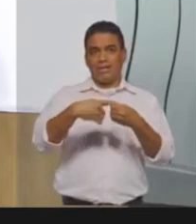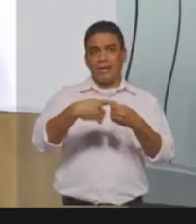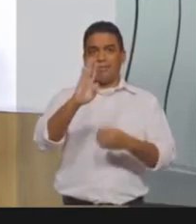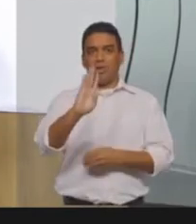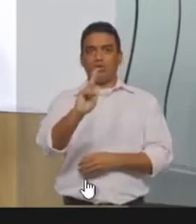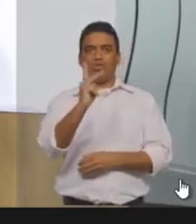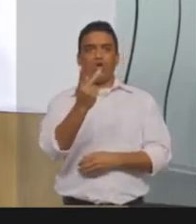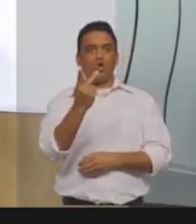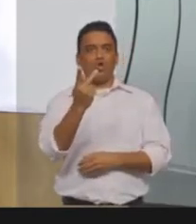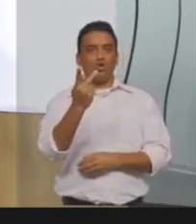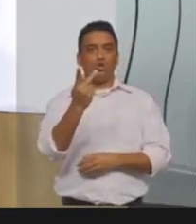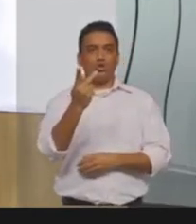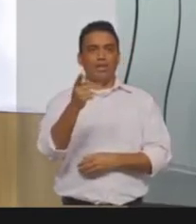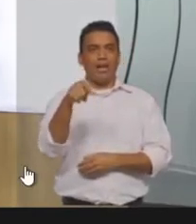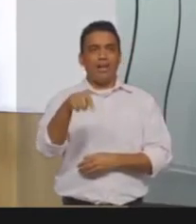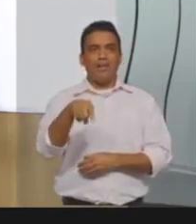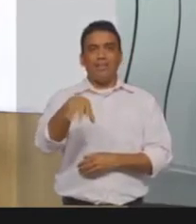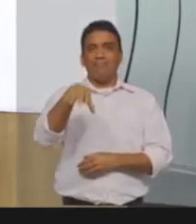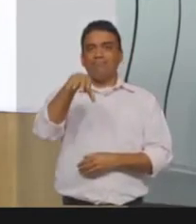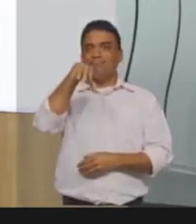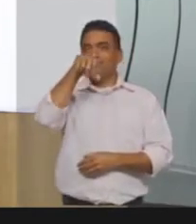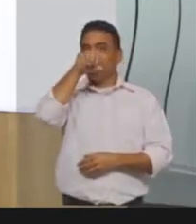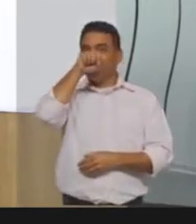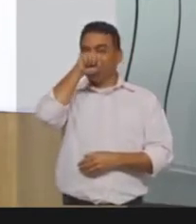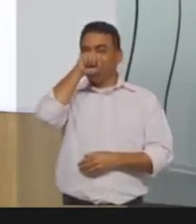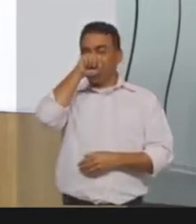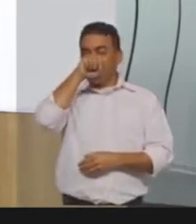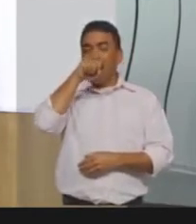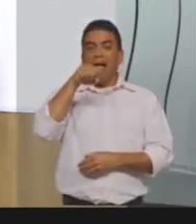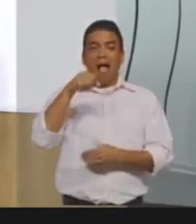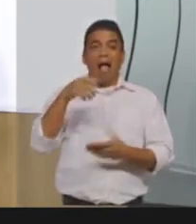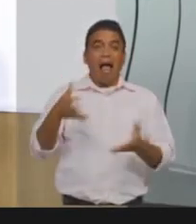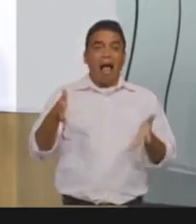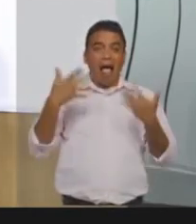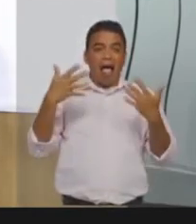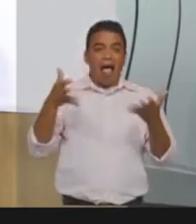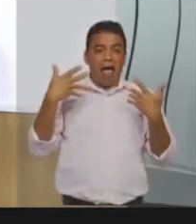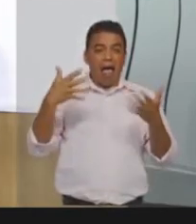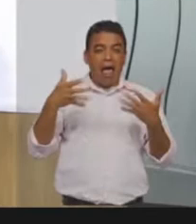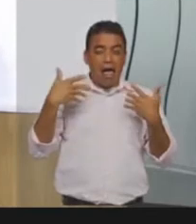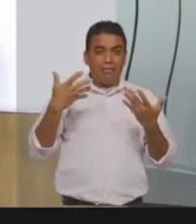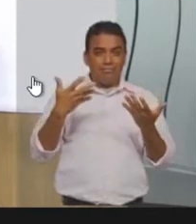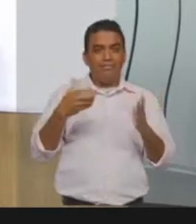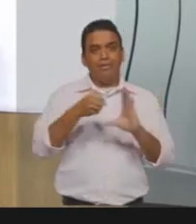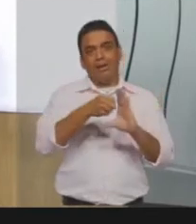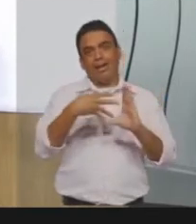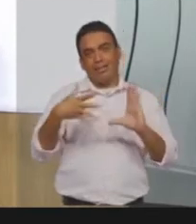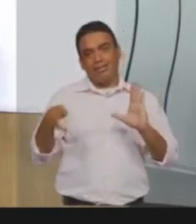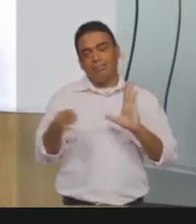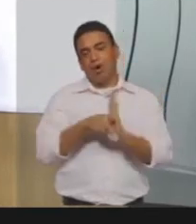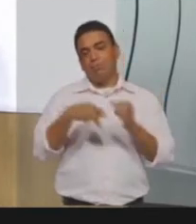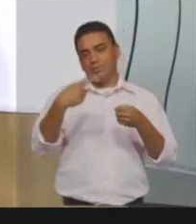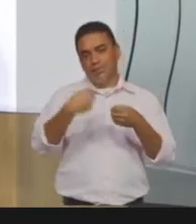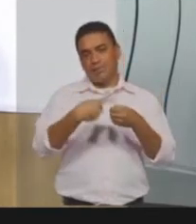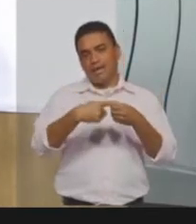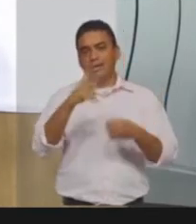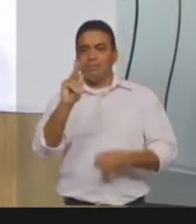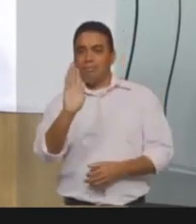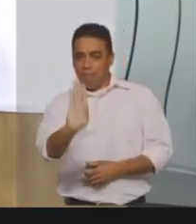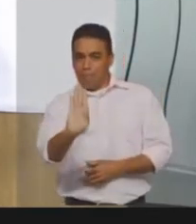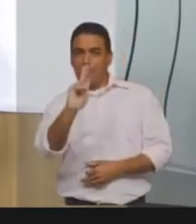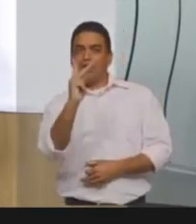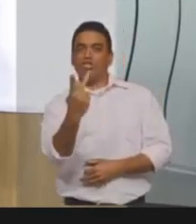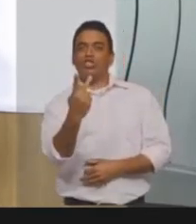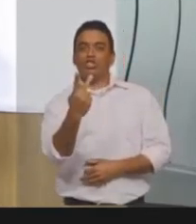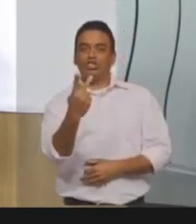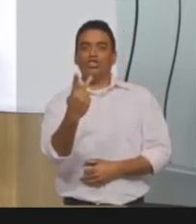clima tende a ser mais seco, um clima relativamente quente, então é uma característica de Belo Horizonte. Só que existem